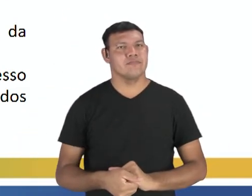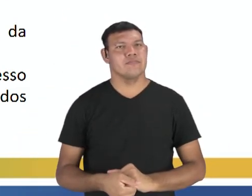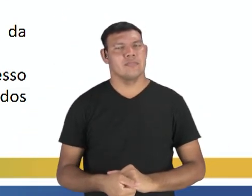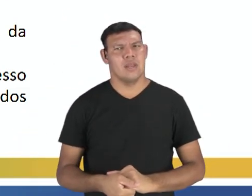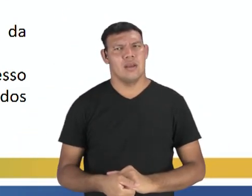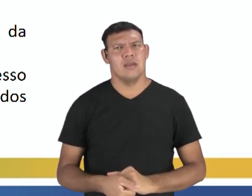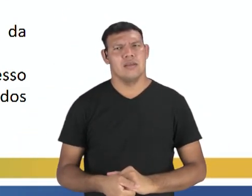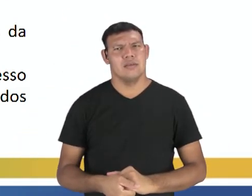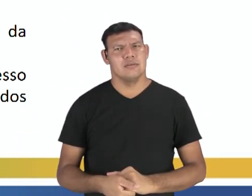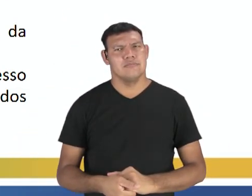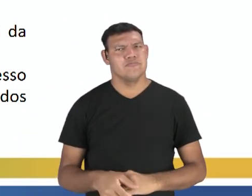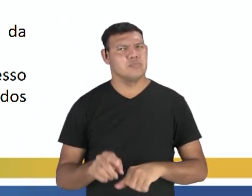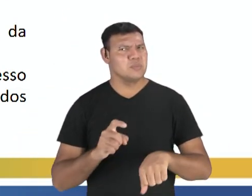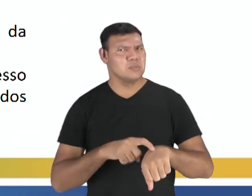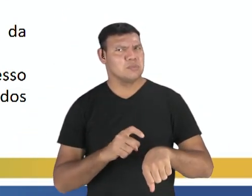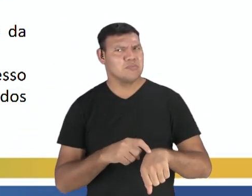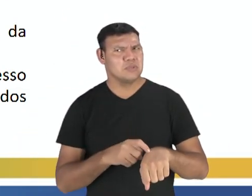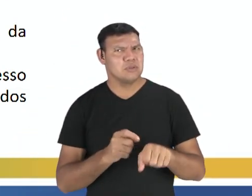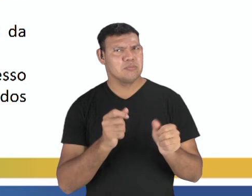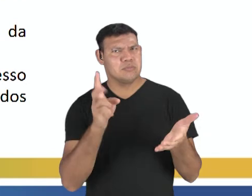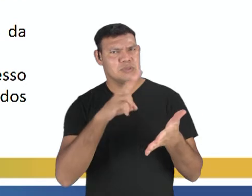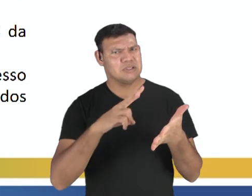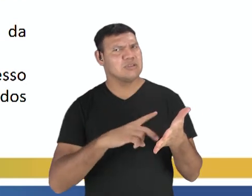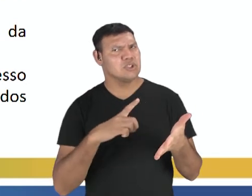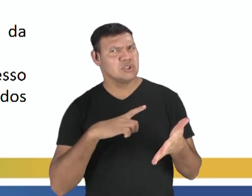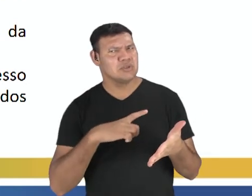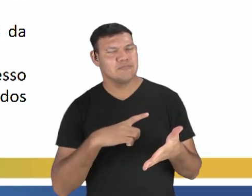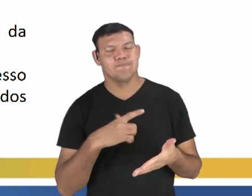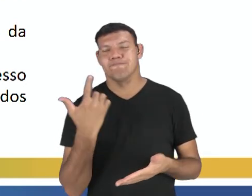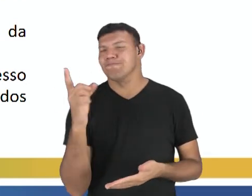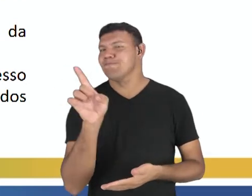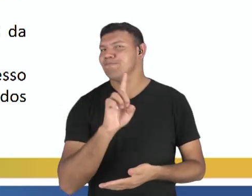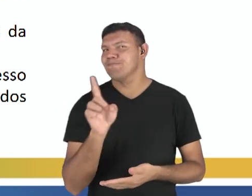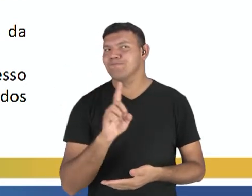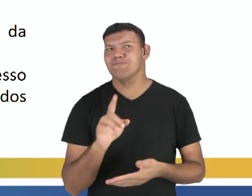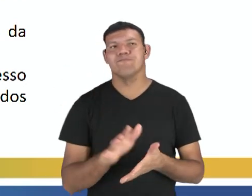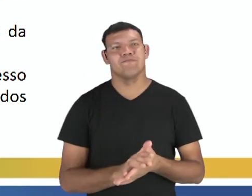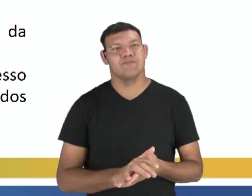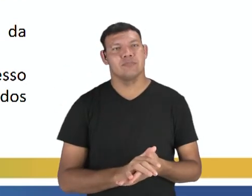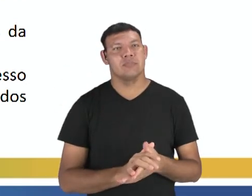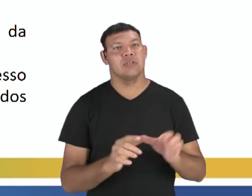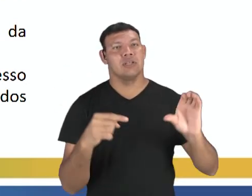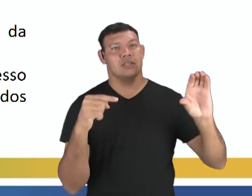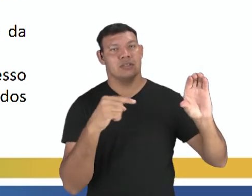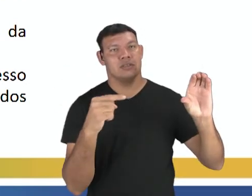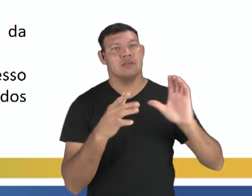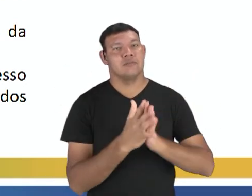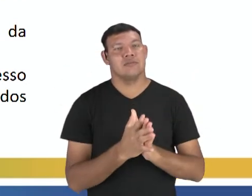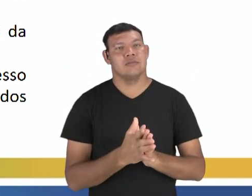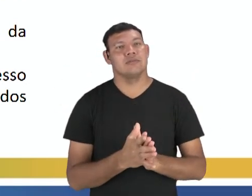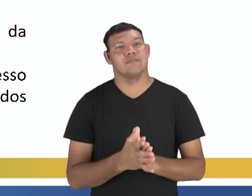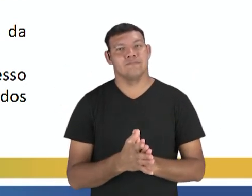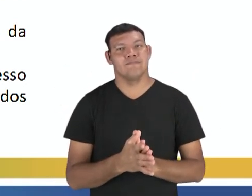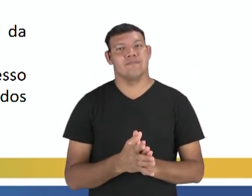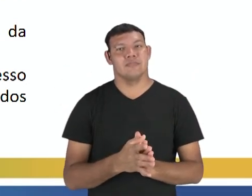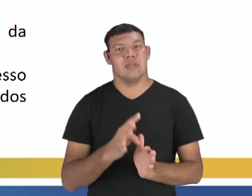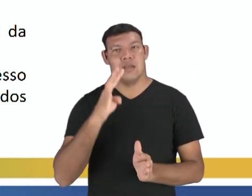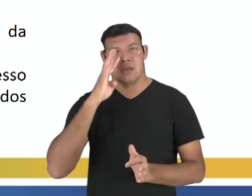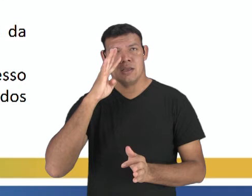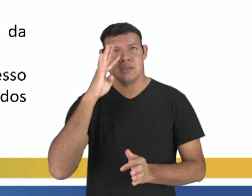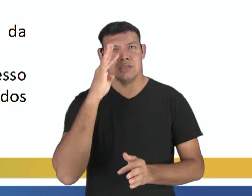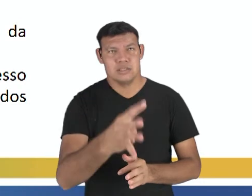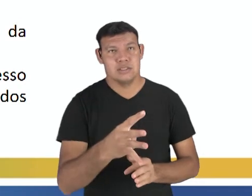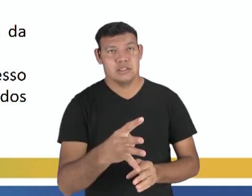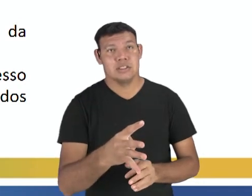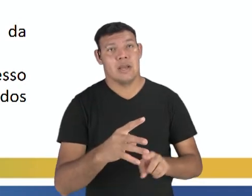ele vem aí trazendo? Também não. Emitem juízes sobre os outros, mas não se